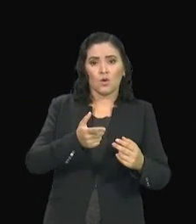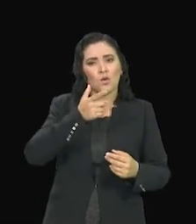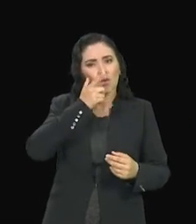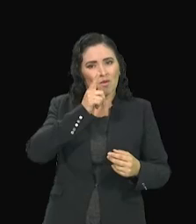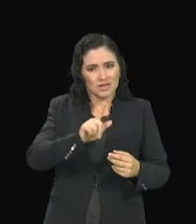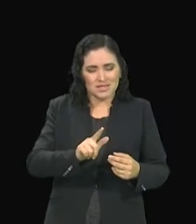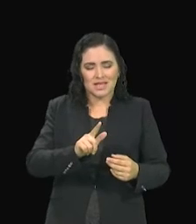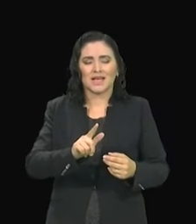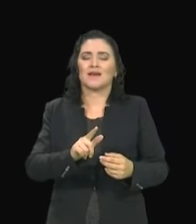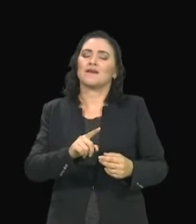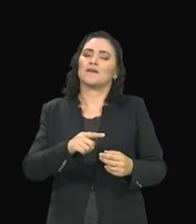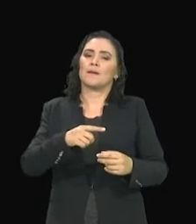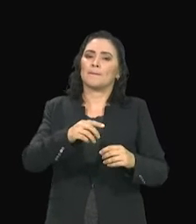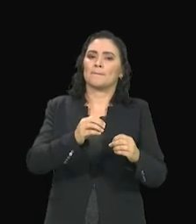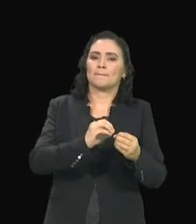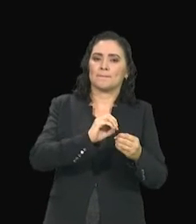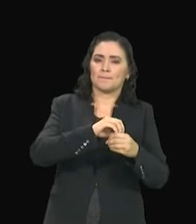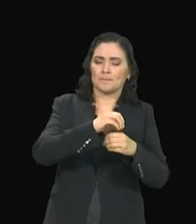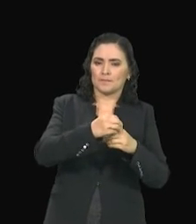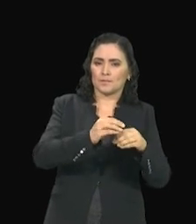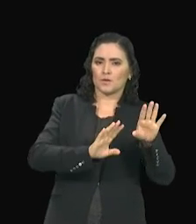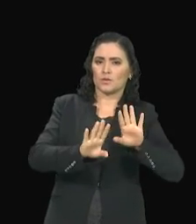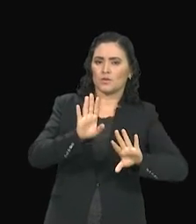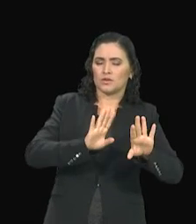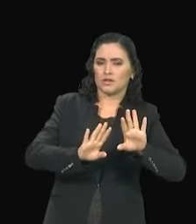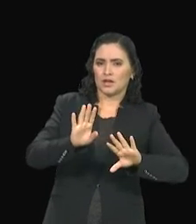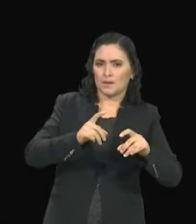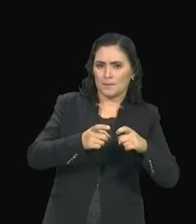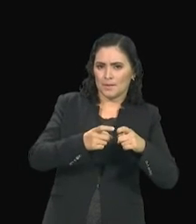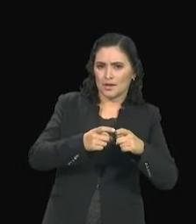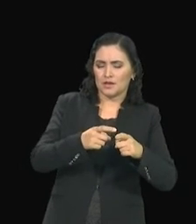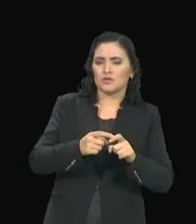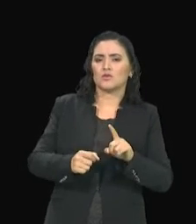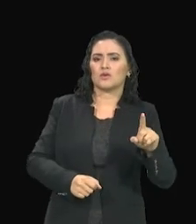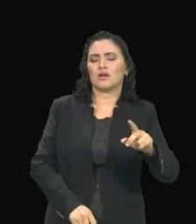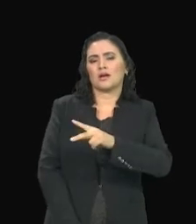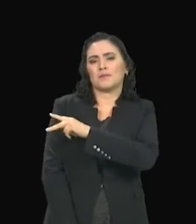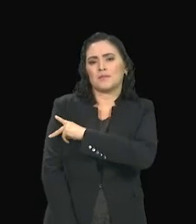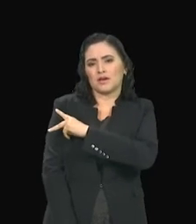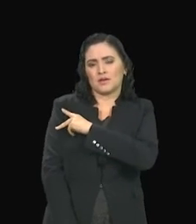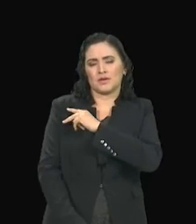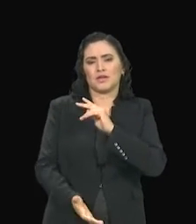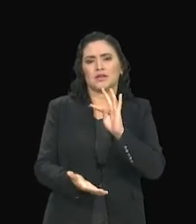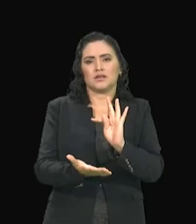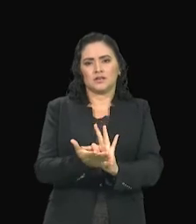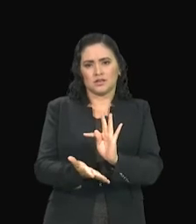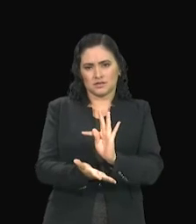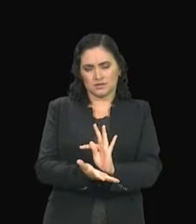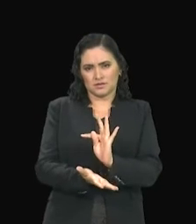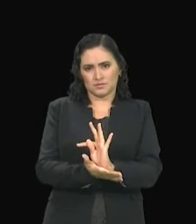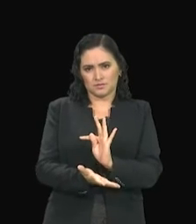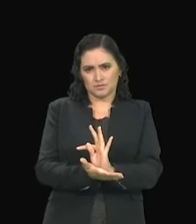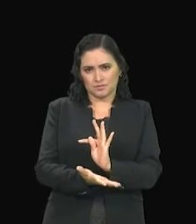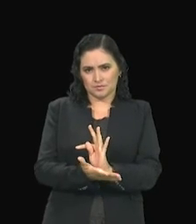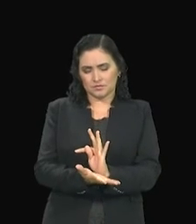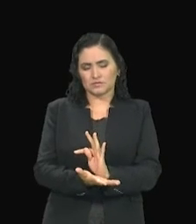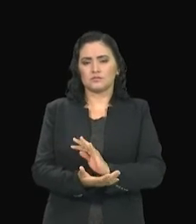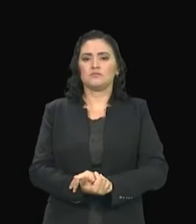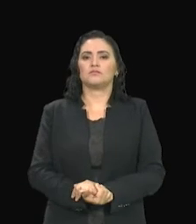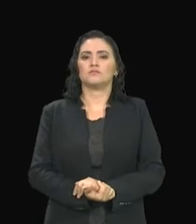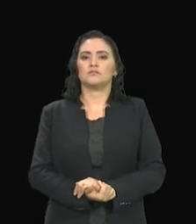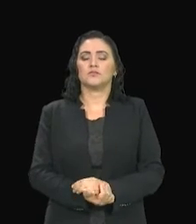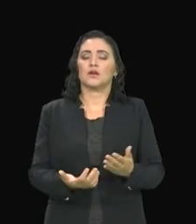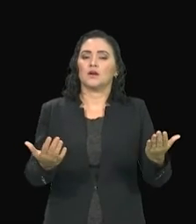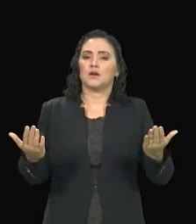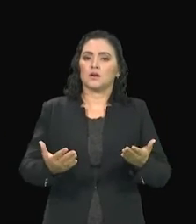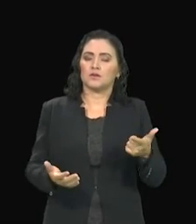antigo, desde que eu fui prefeita havia essa discussão, passaram por outros gestores. E agora, mais uma vez, o governo, na sua